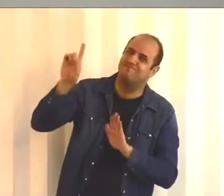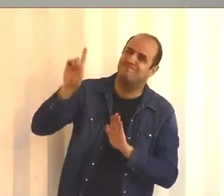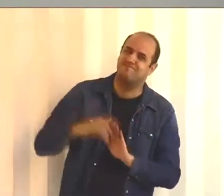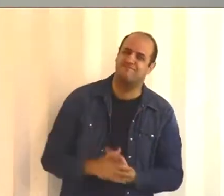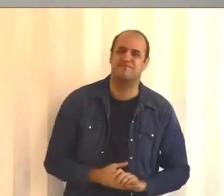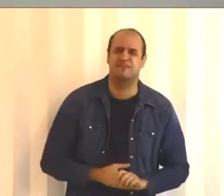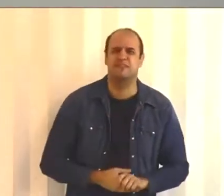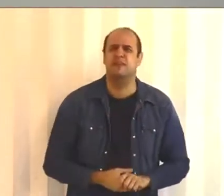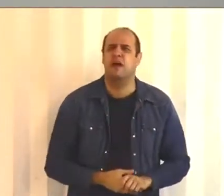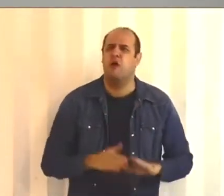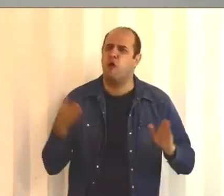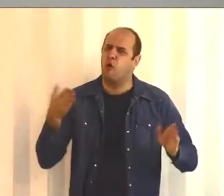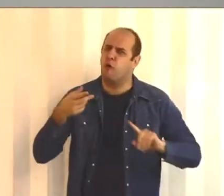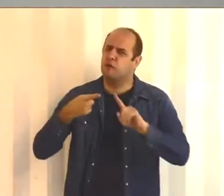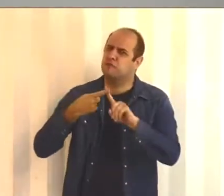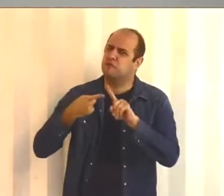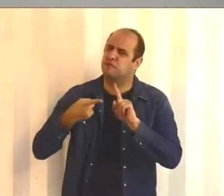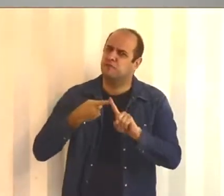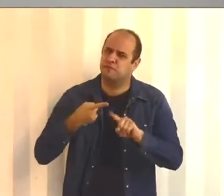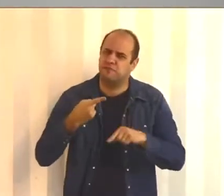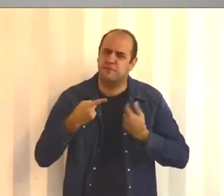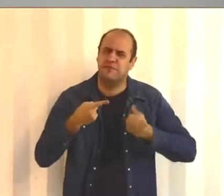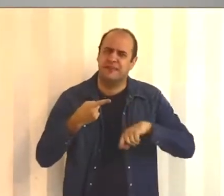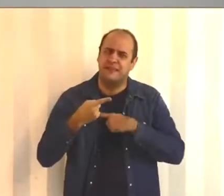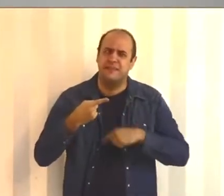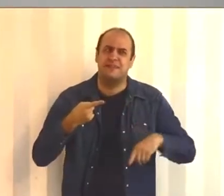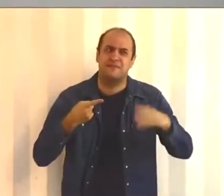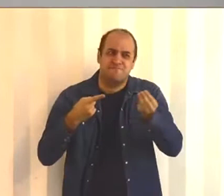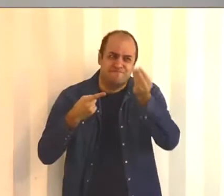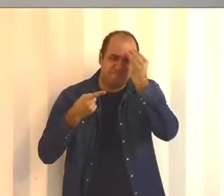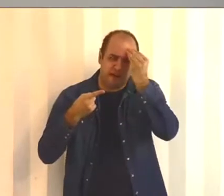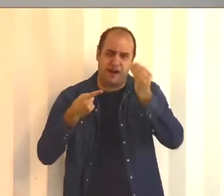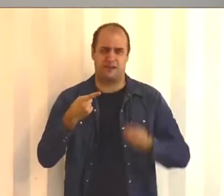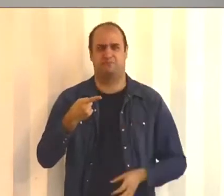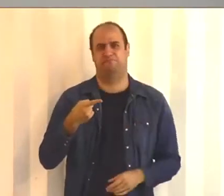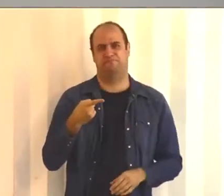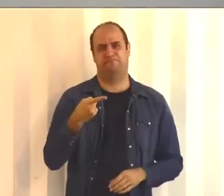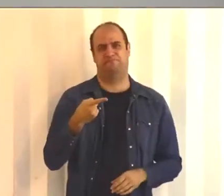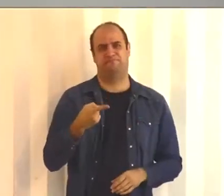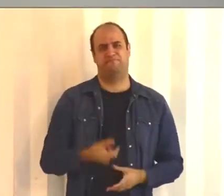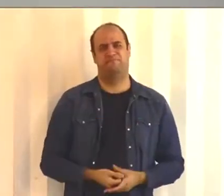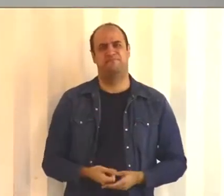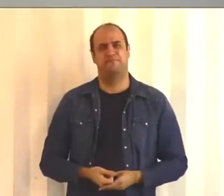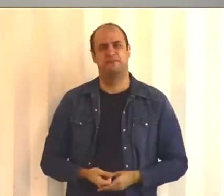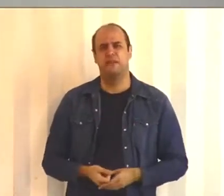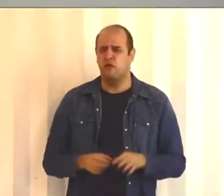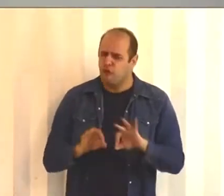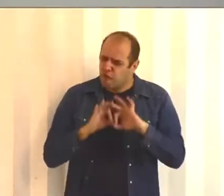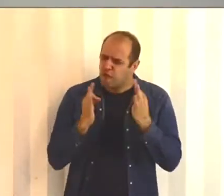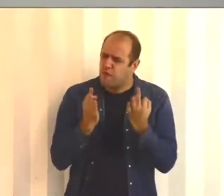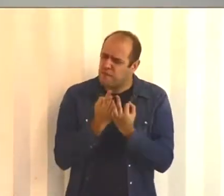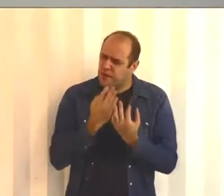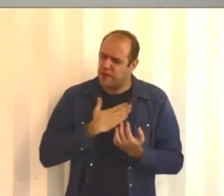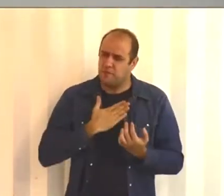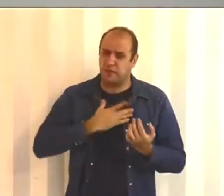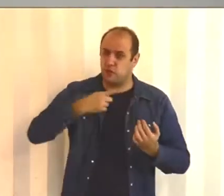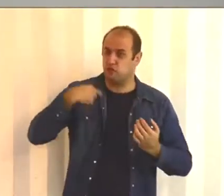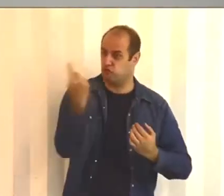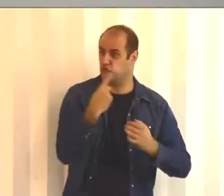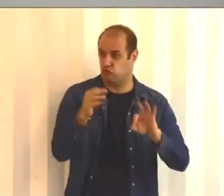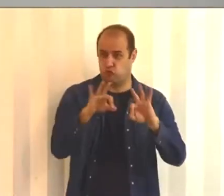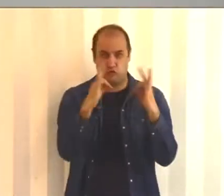é a primeira coisa que eu gostaria que nós tentássemos guardar. Minha família, nossa